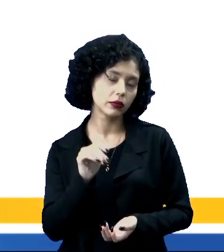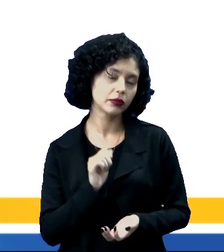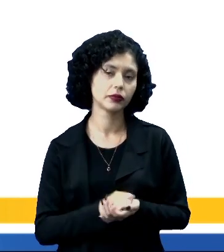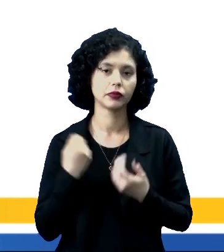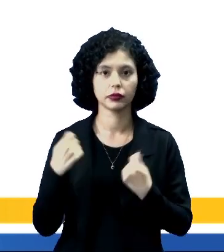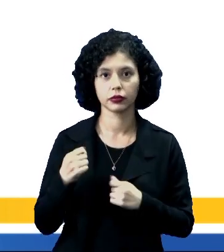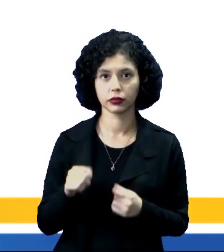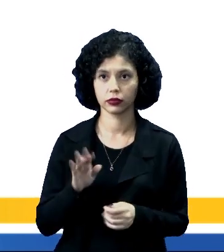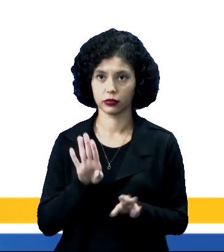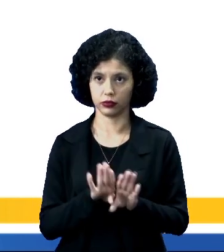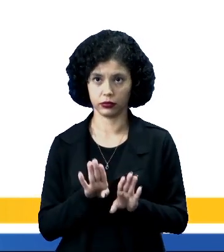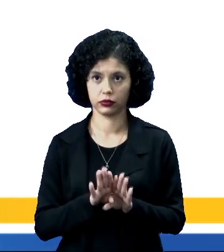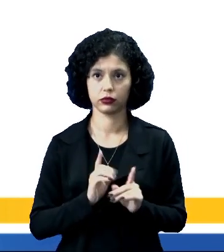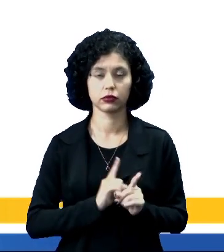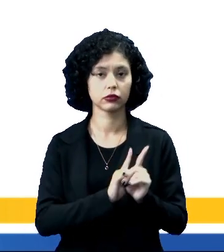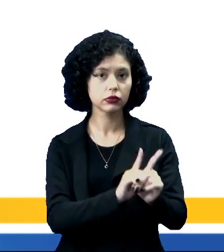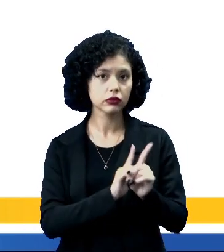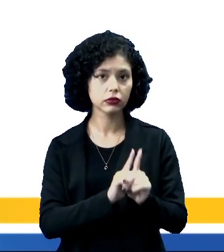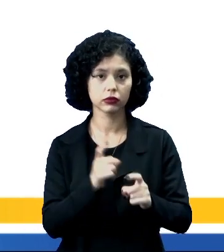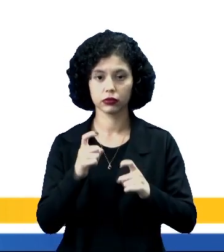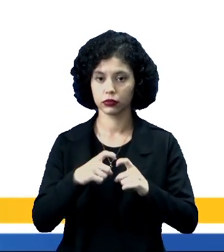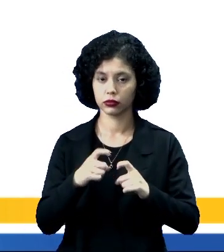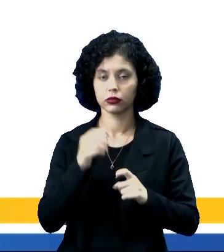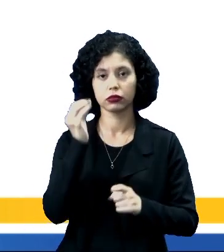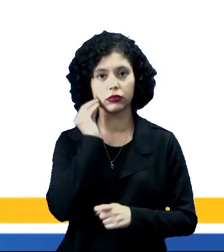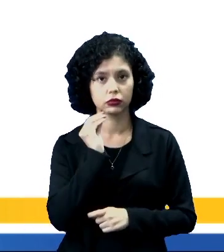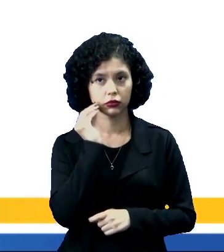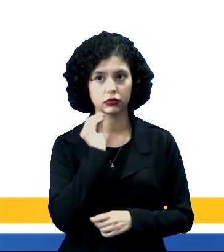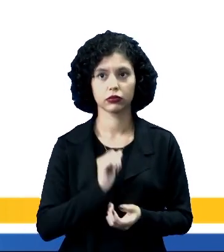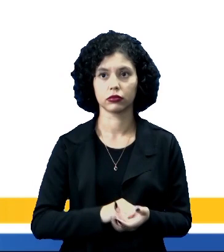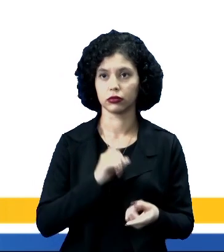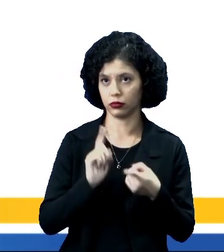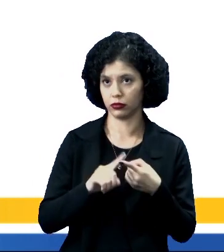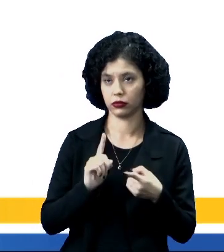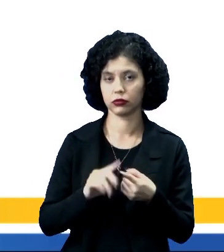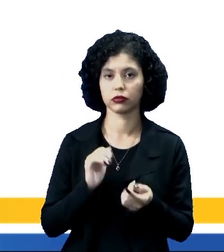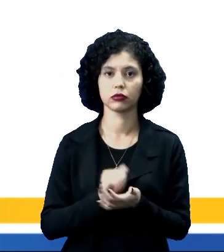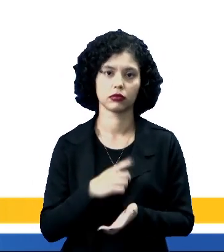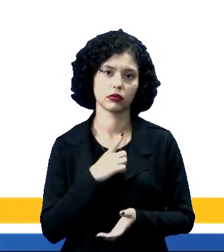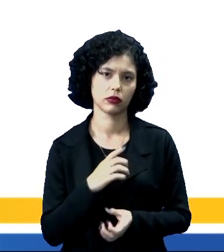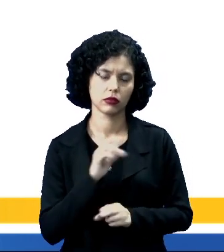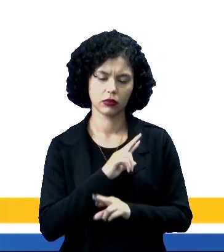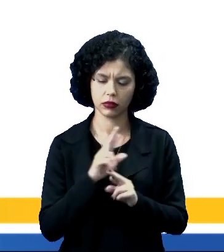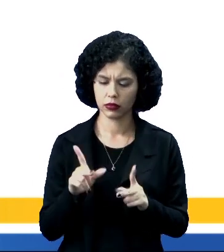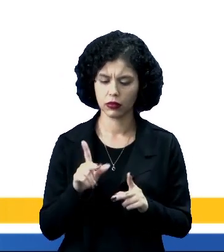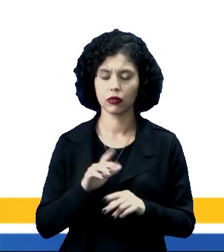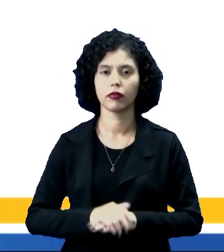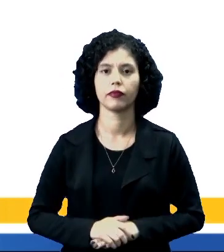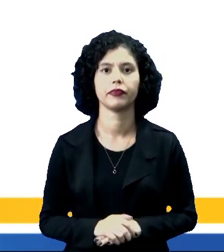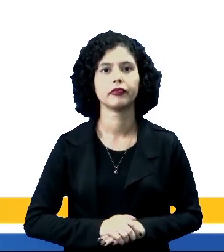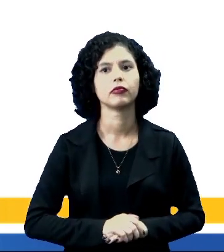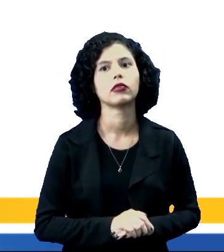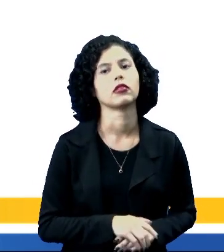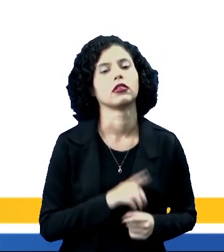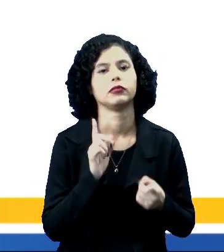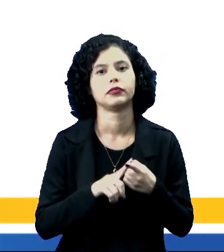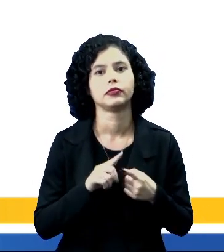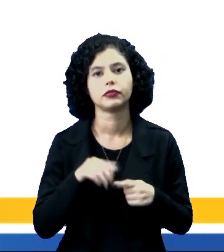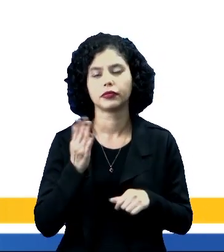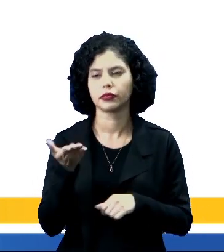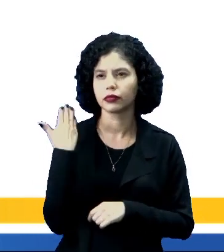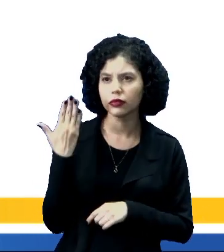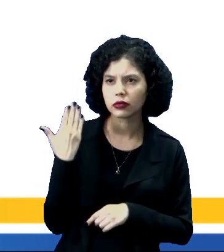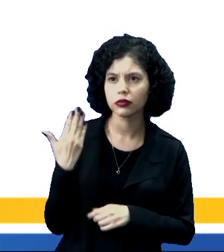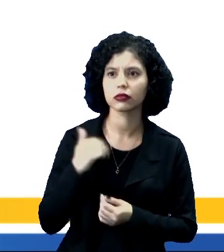precisa ter também um acompanhamento médico para tentar entender porque que tá tendo essa diferença porque isso